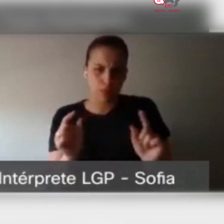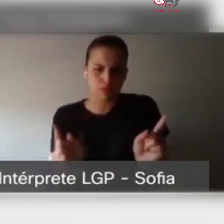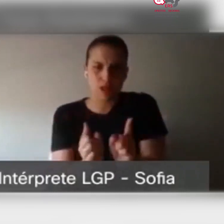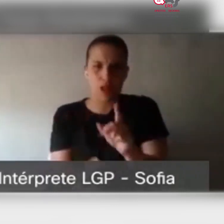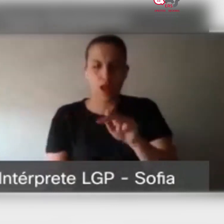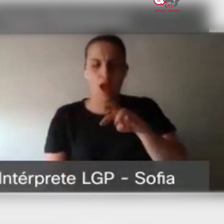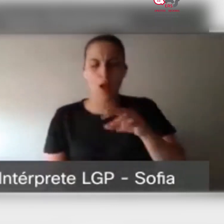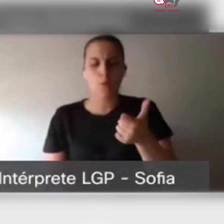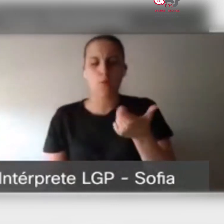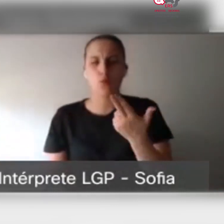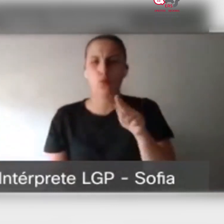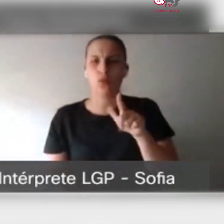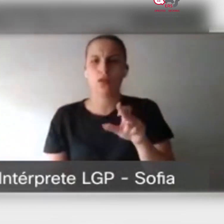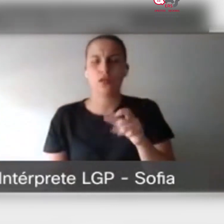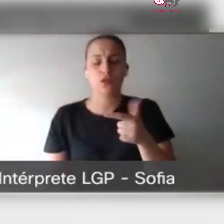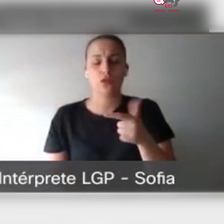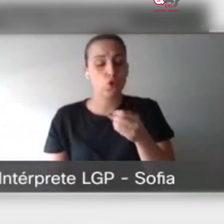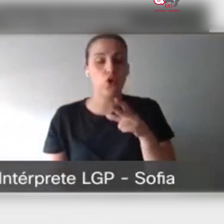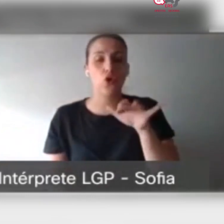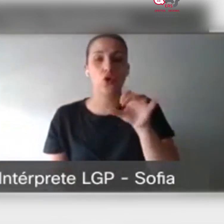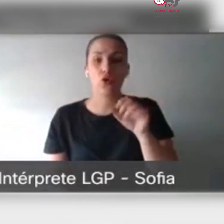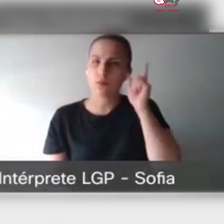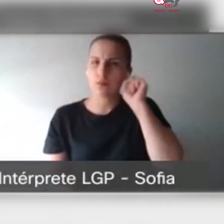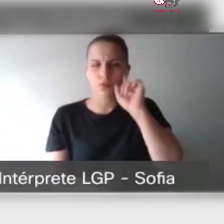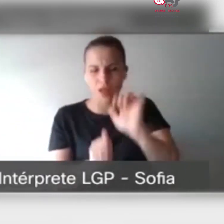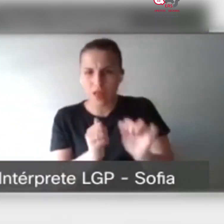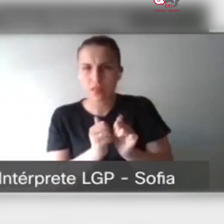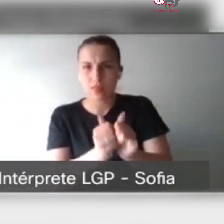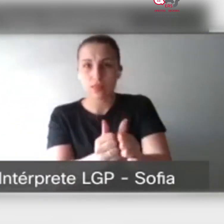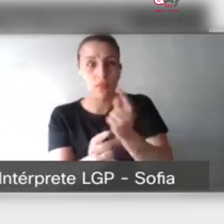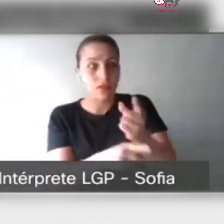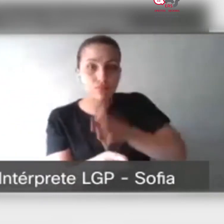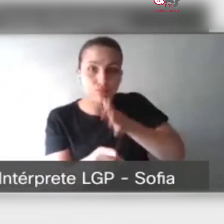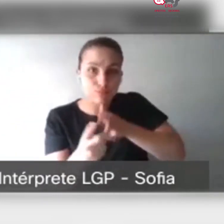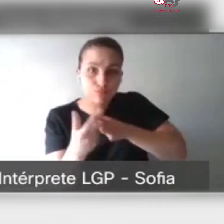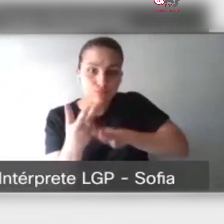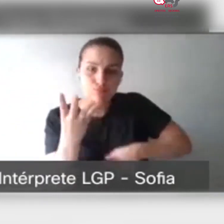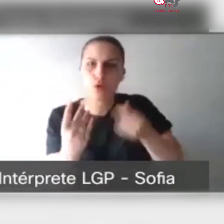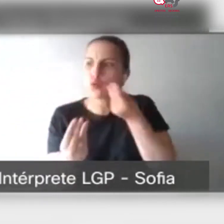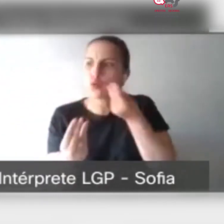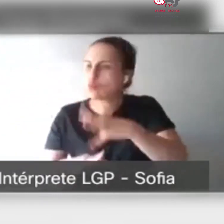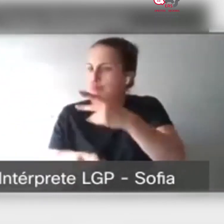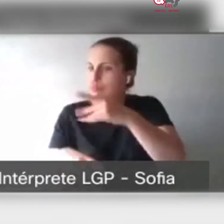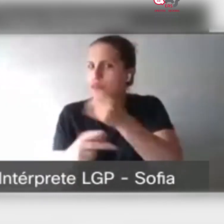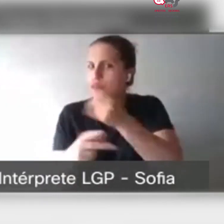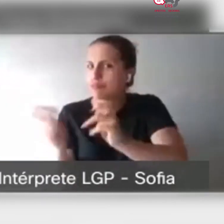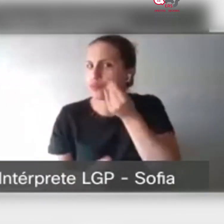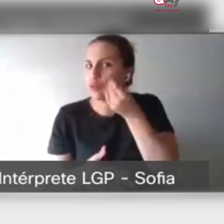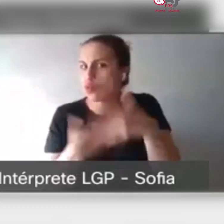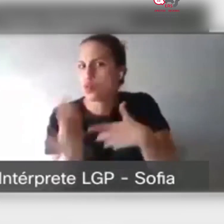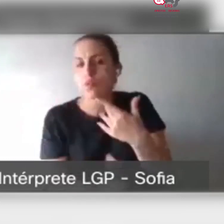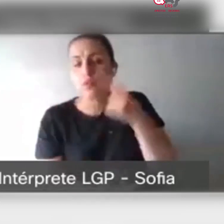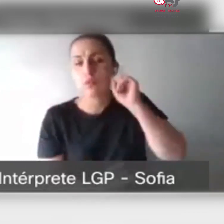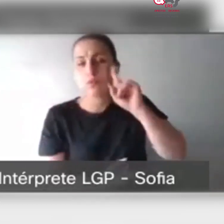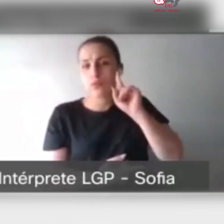em muitos casos, o doente ser acompanhado para poder relatar, para poder dar informação sobre a evolução do doente e da patologia,